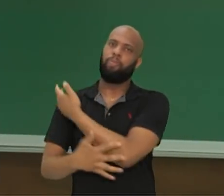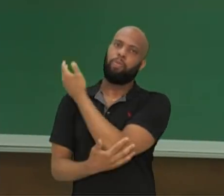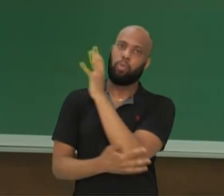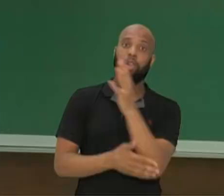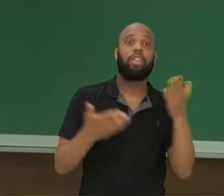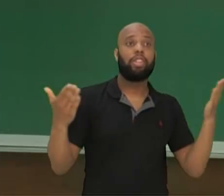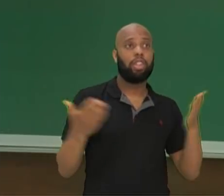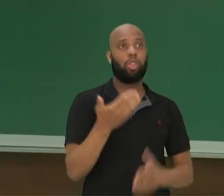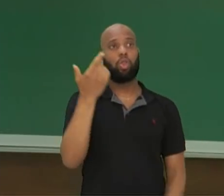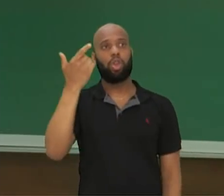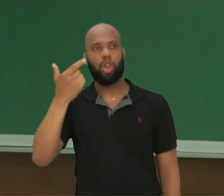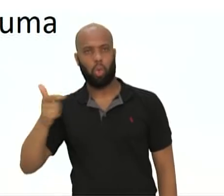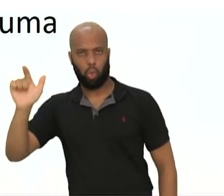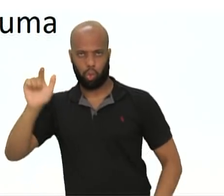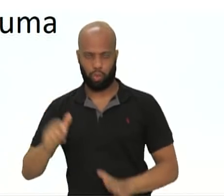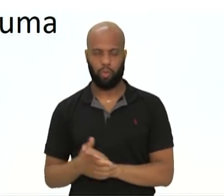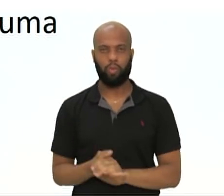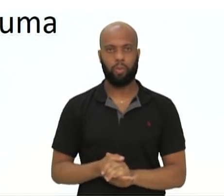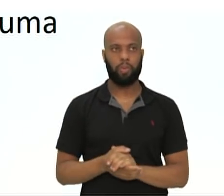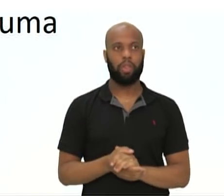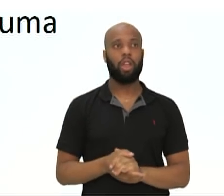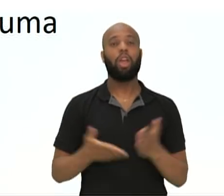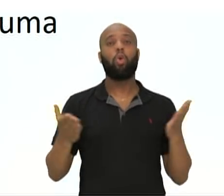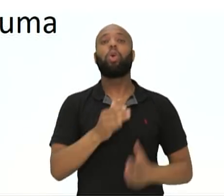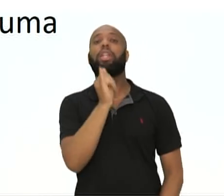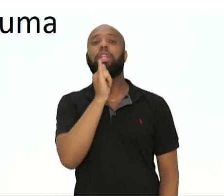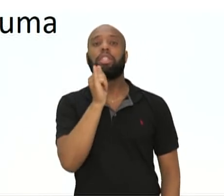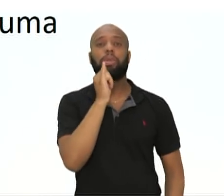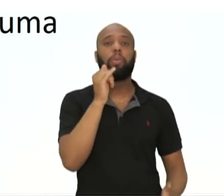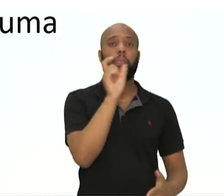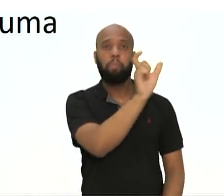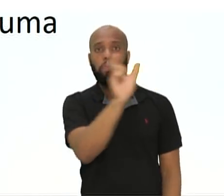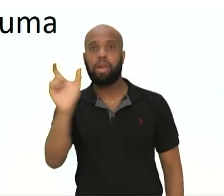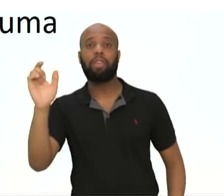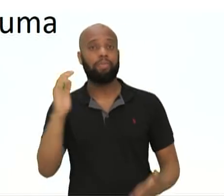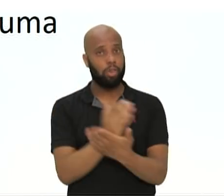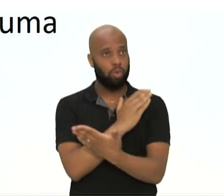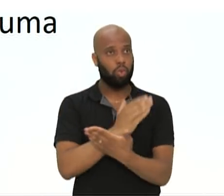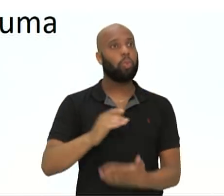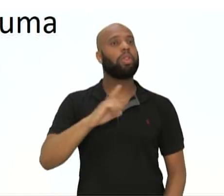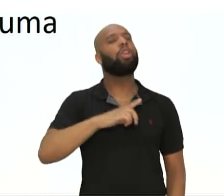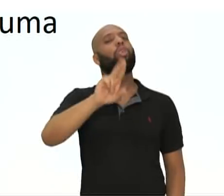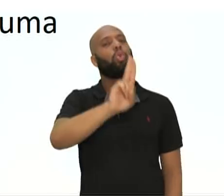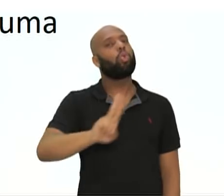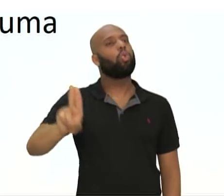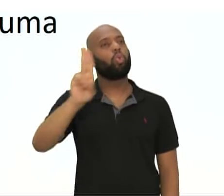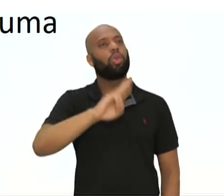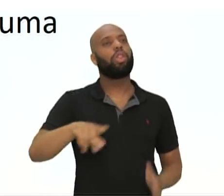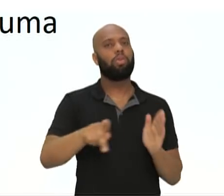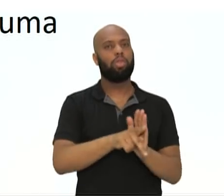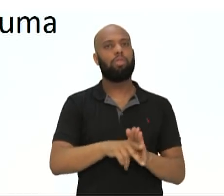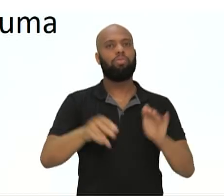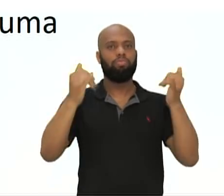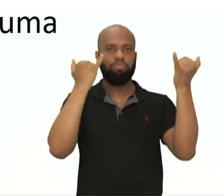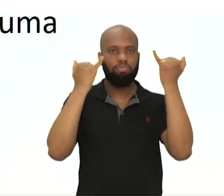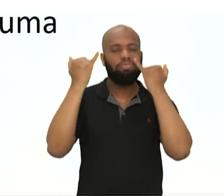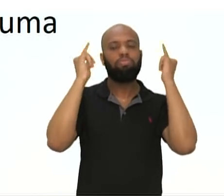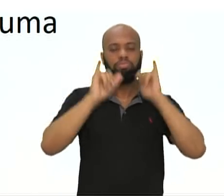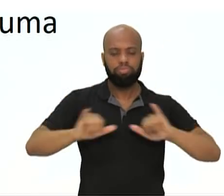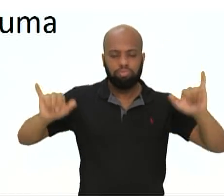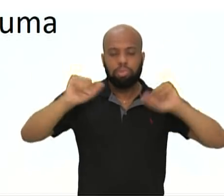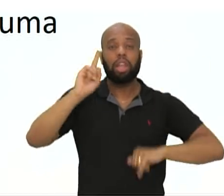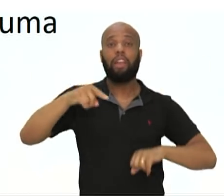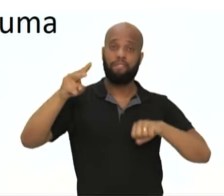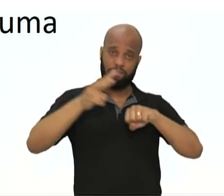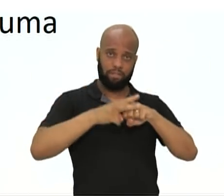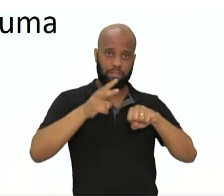então. Vamos ver exemplos de algumas palavras utilizadas na notícia, que são verbos